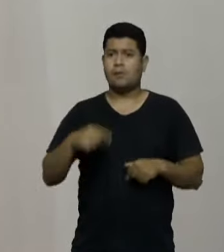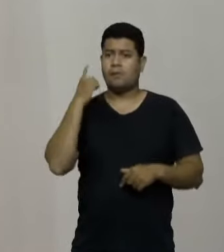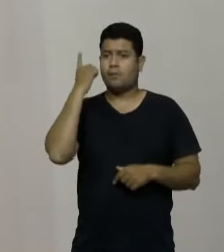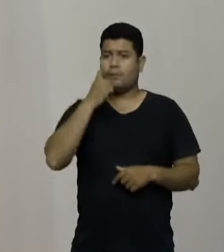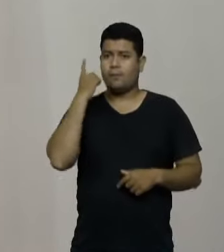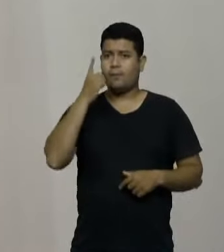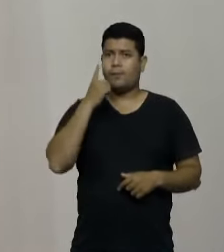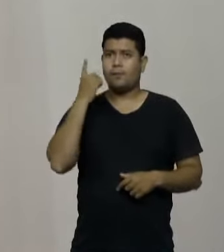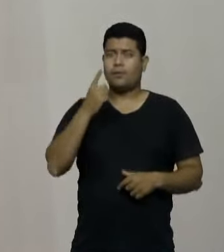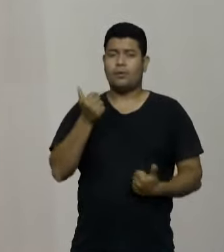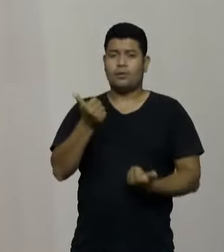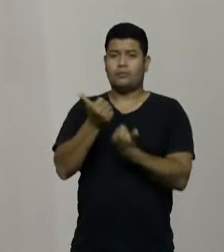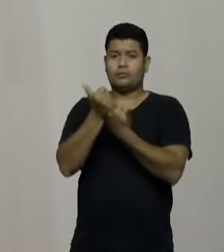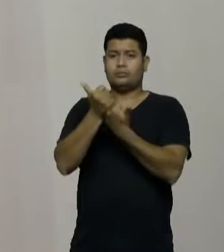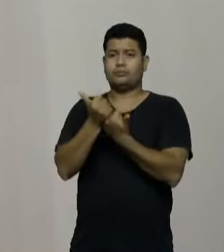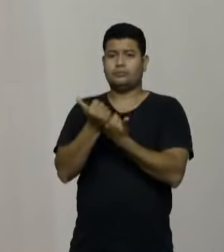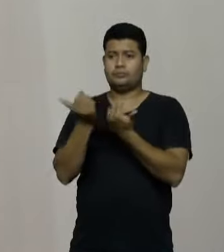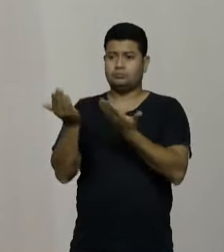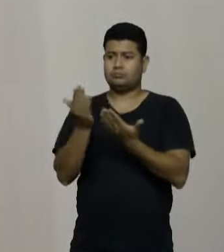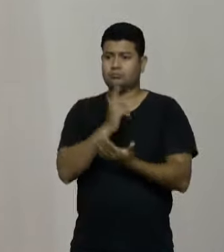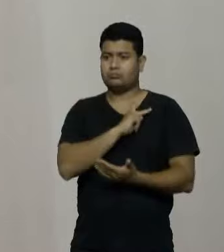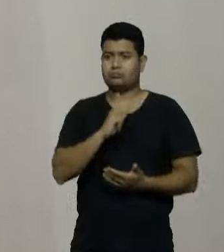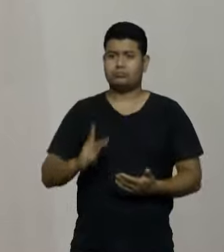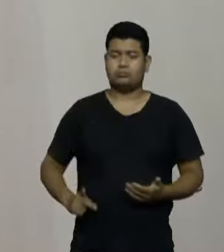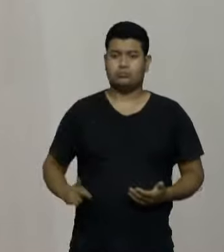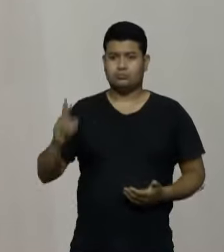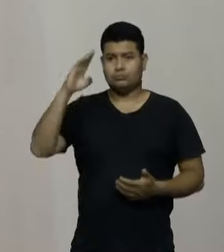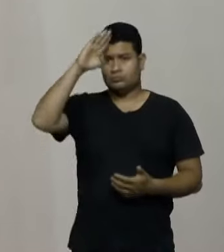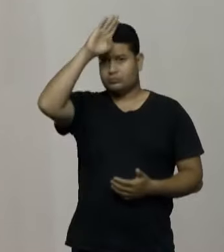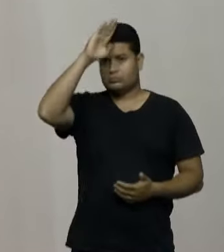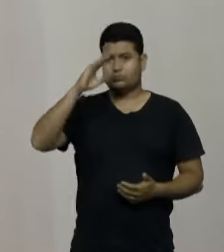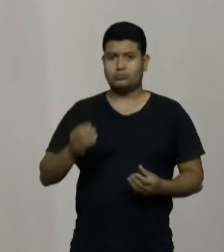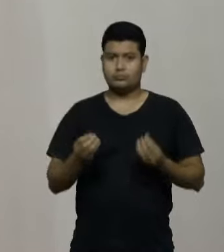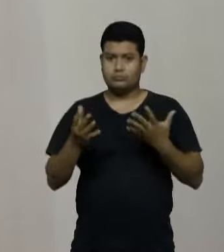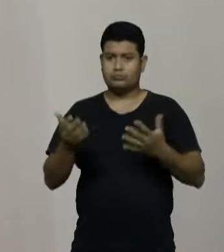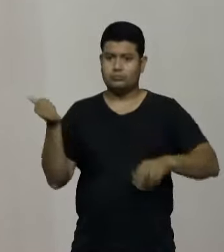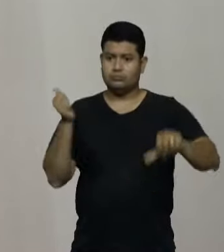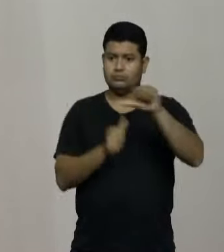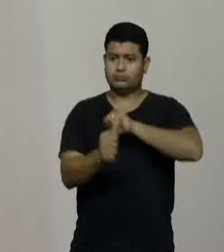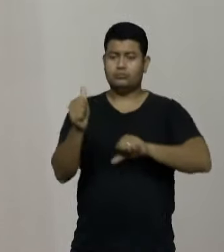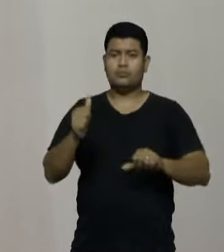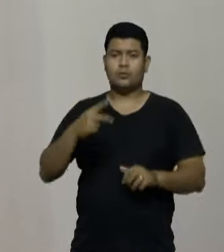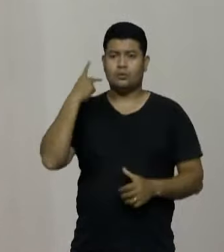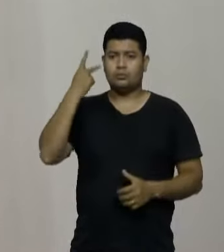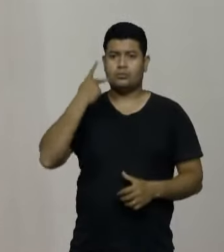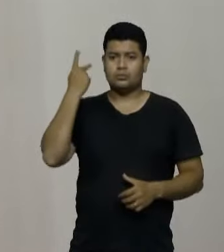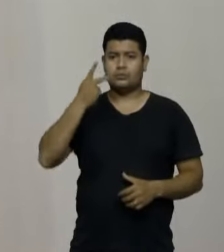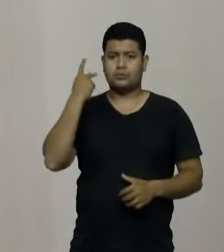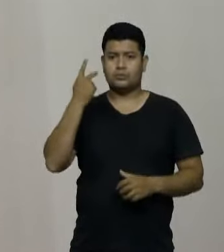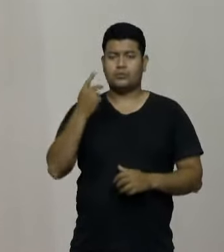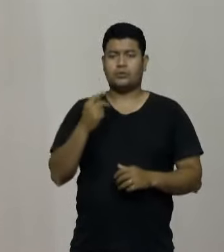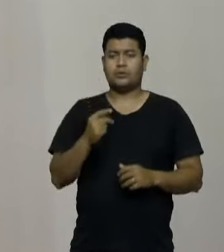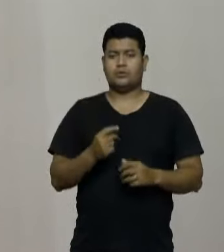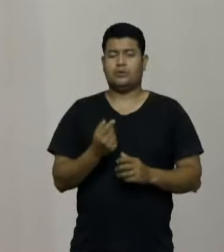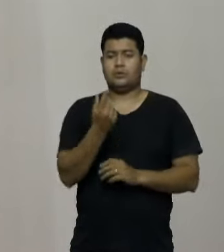que apoiam o atual presidente Bolsonaro, para que mude essa política, não